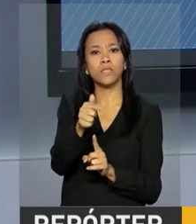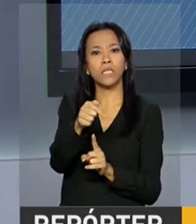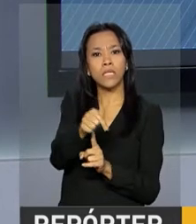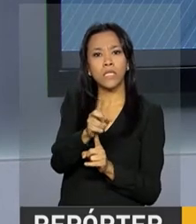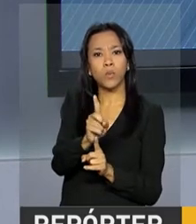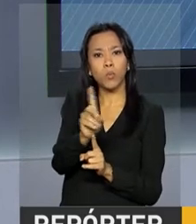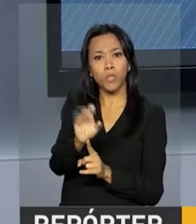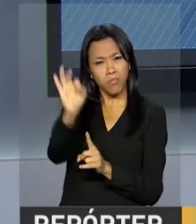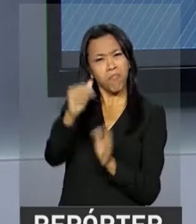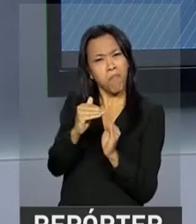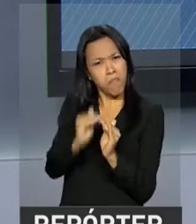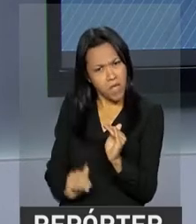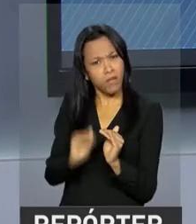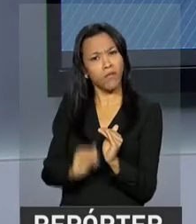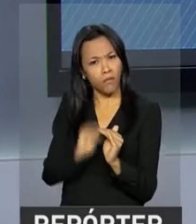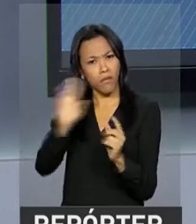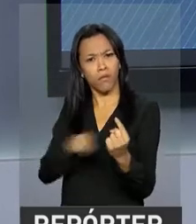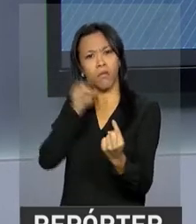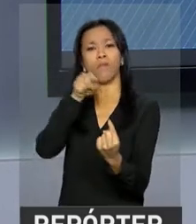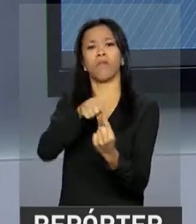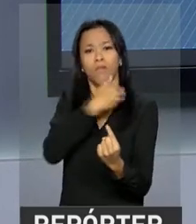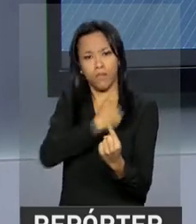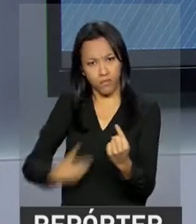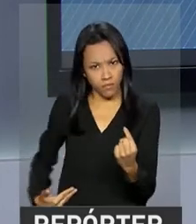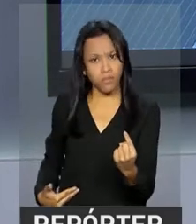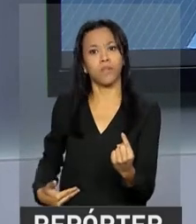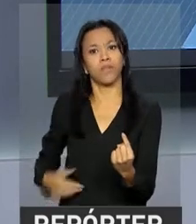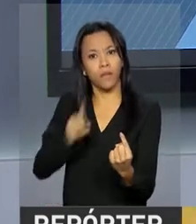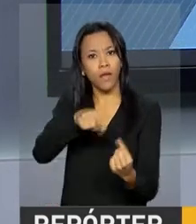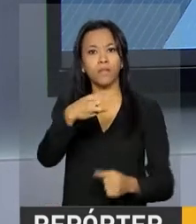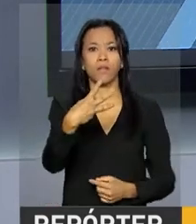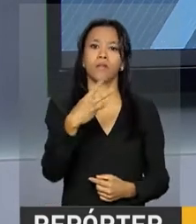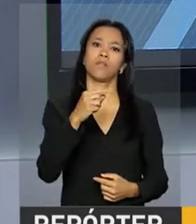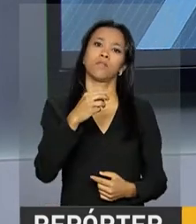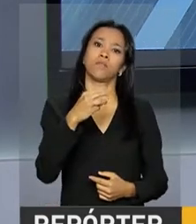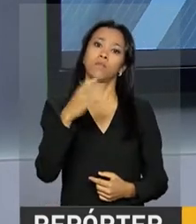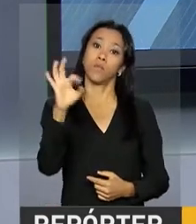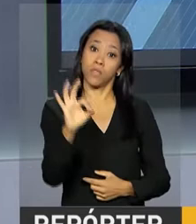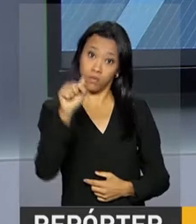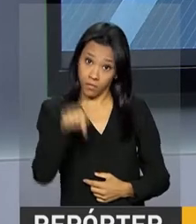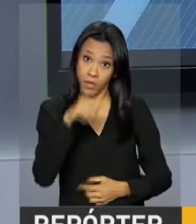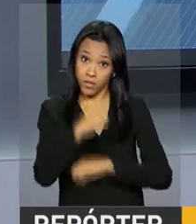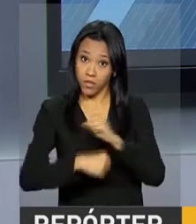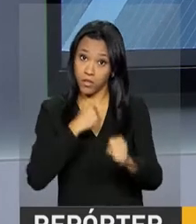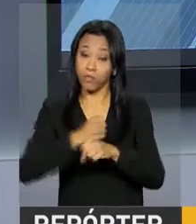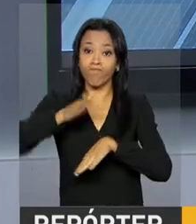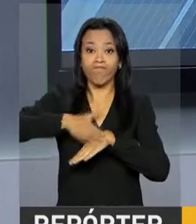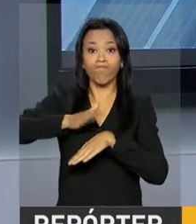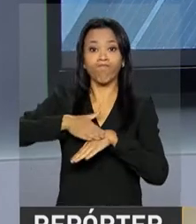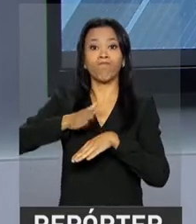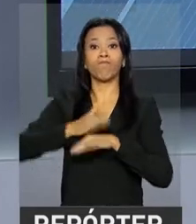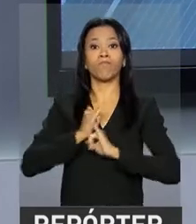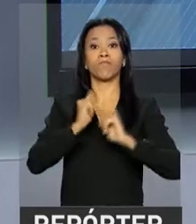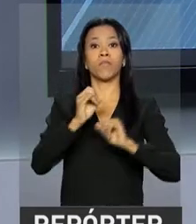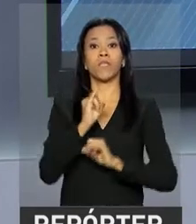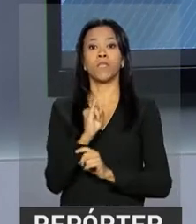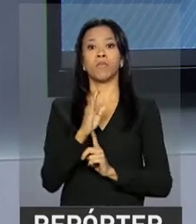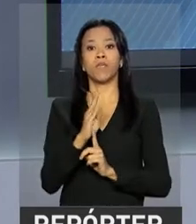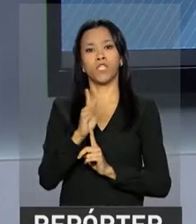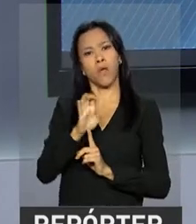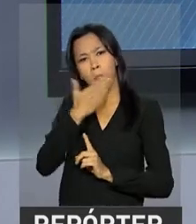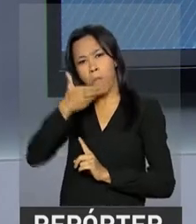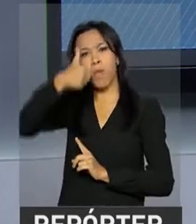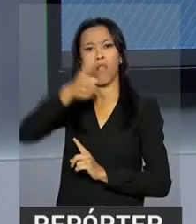2,71%, bem menos do que o piso da meta estabelecida pelo governo, que é de 3% este ano. Segundo o IBGE, foi o menor resultado